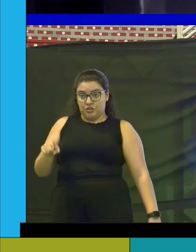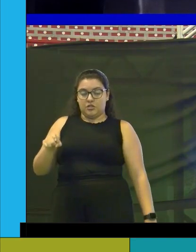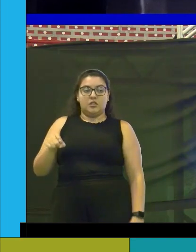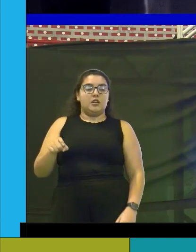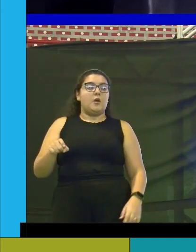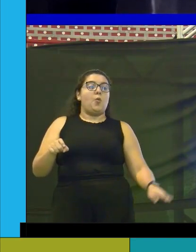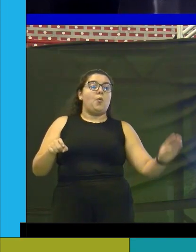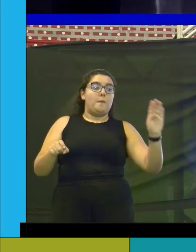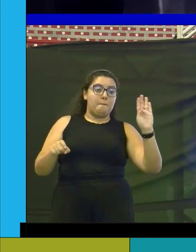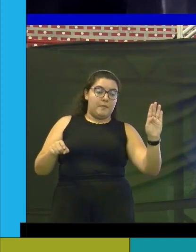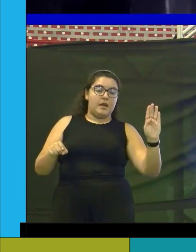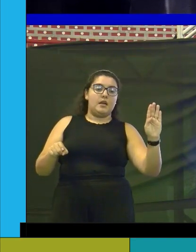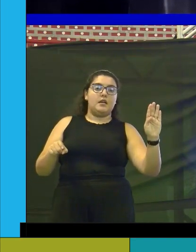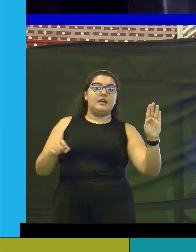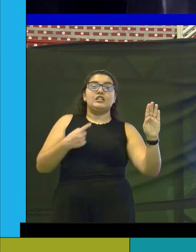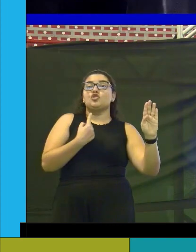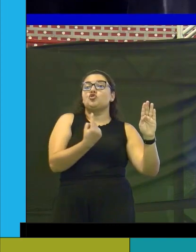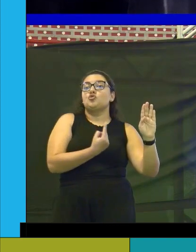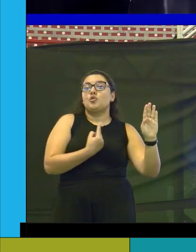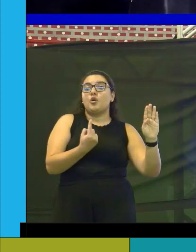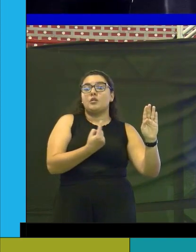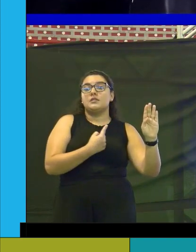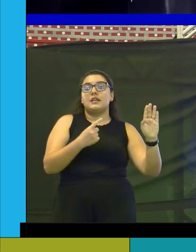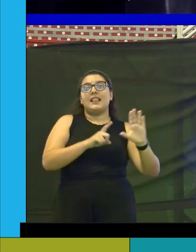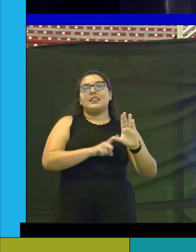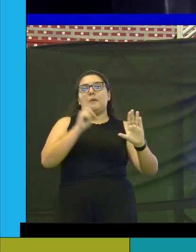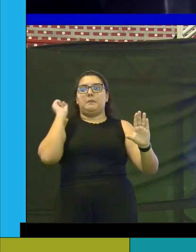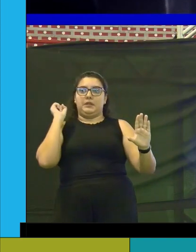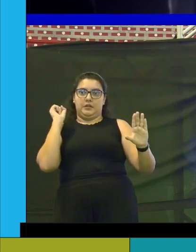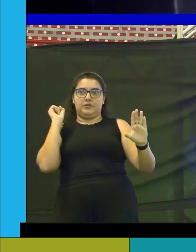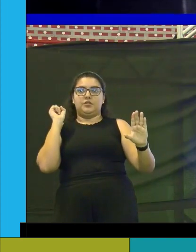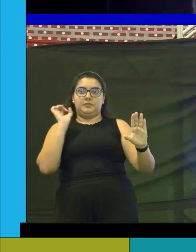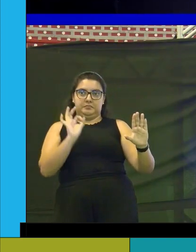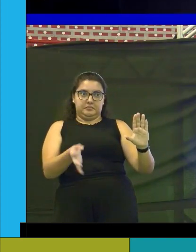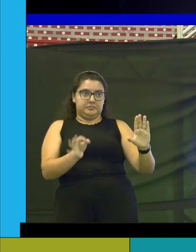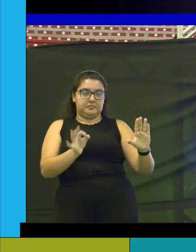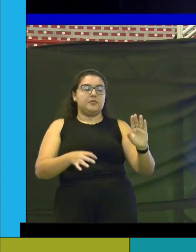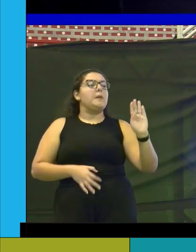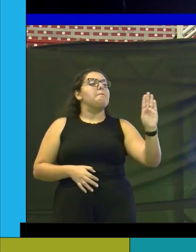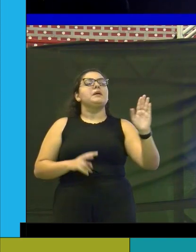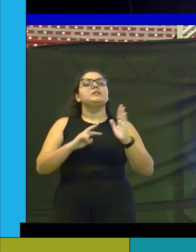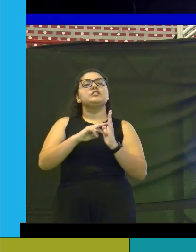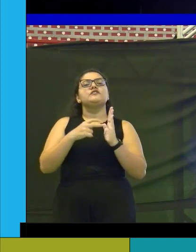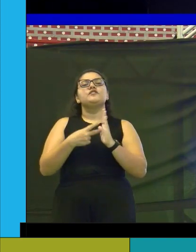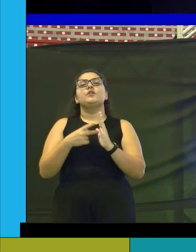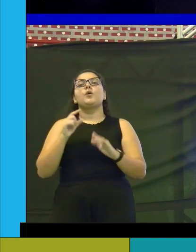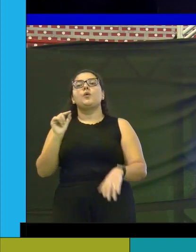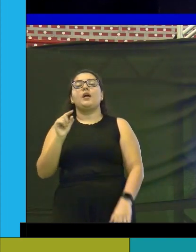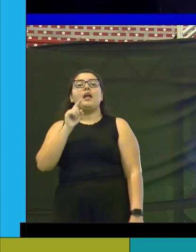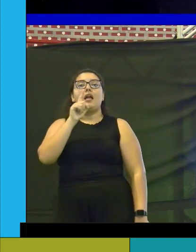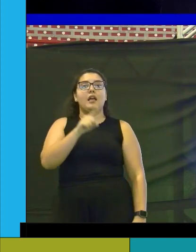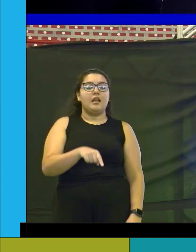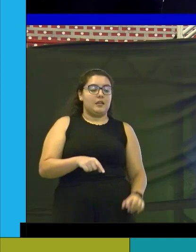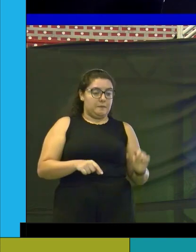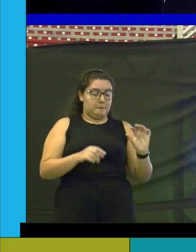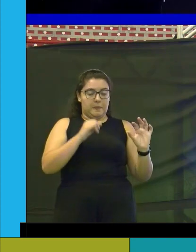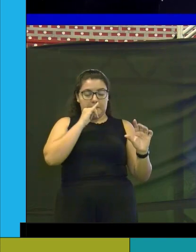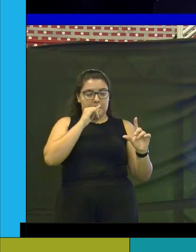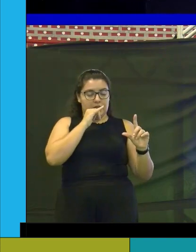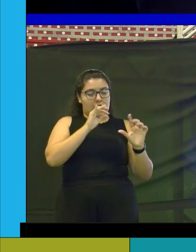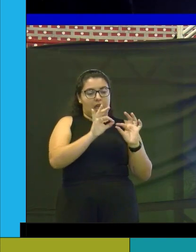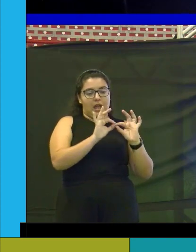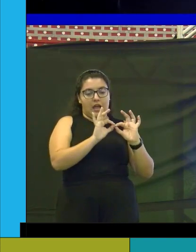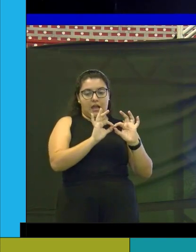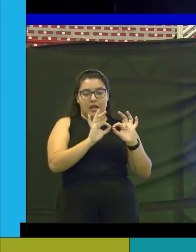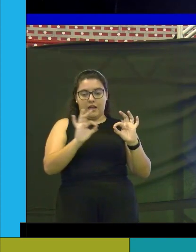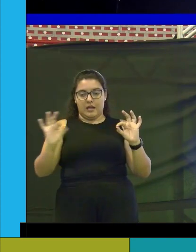multiplica, que está sozinho, que é o termo independente. O que é que significa o B? O ponto que a reta